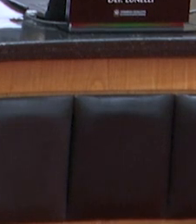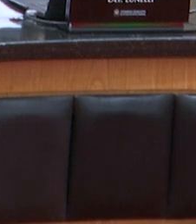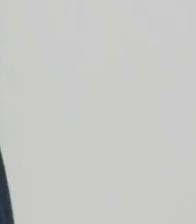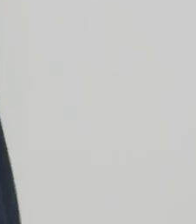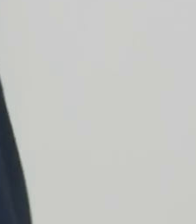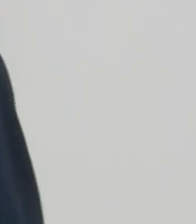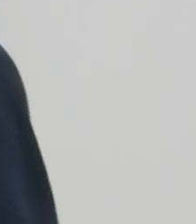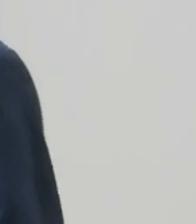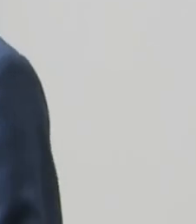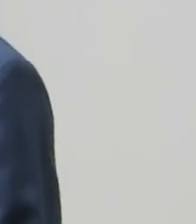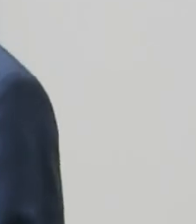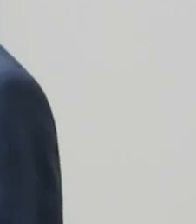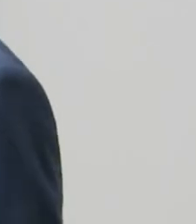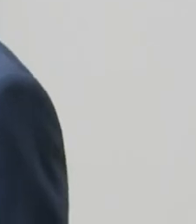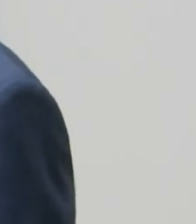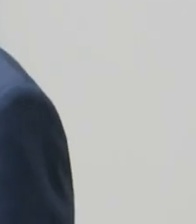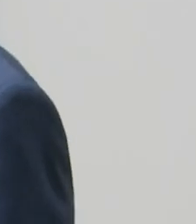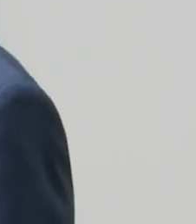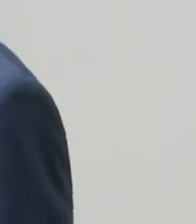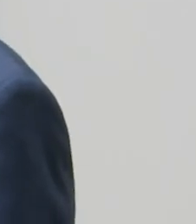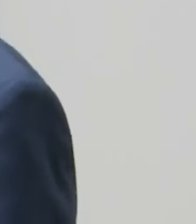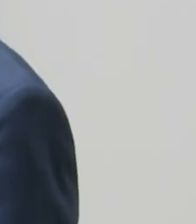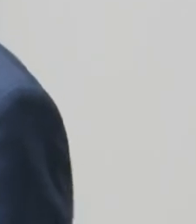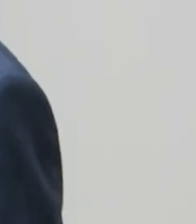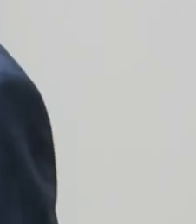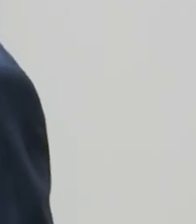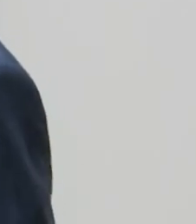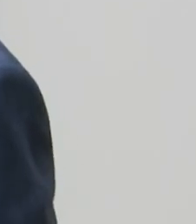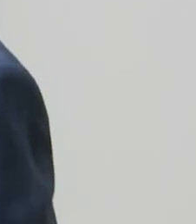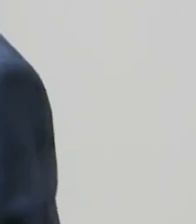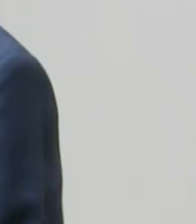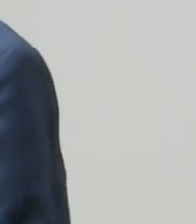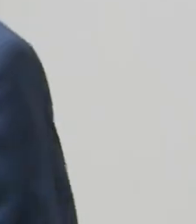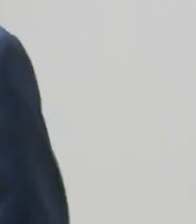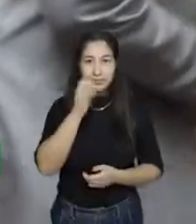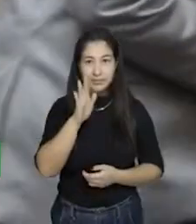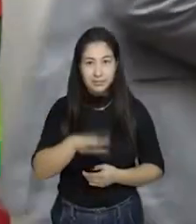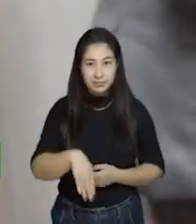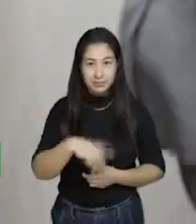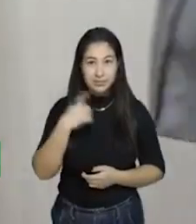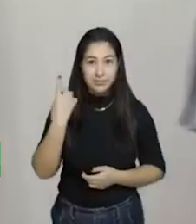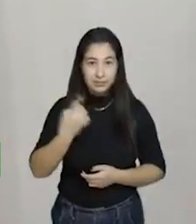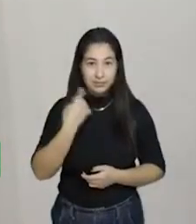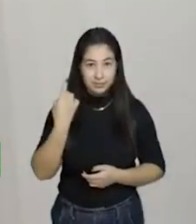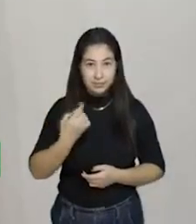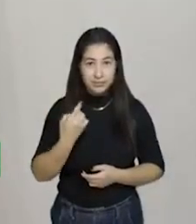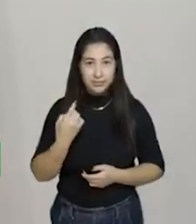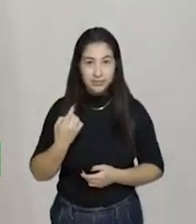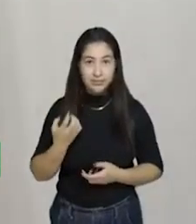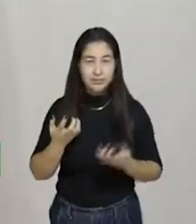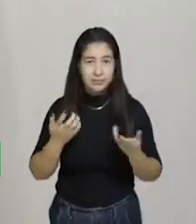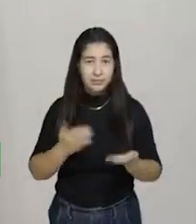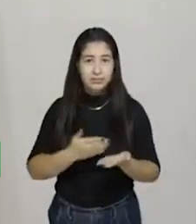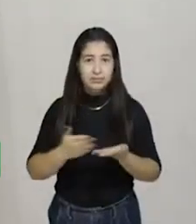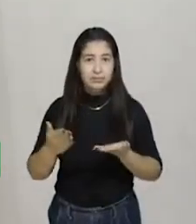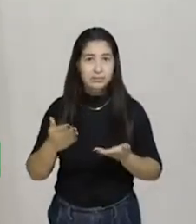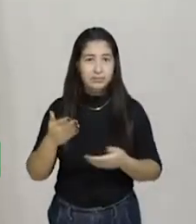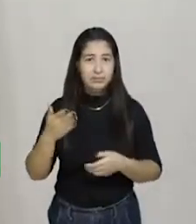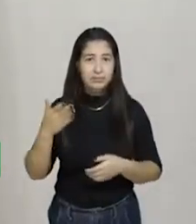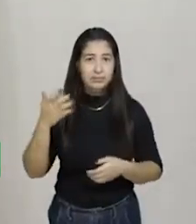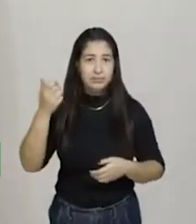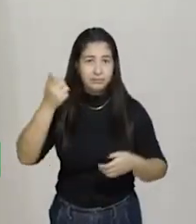autoria do Governo do Estado que a guarda Sansão para virar lei em Santa Catarina poderia começar minha fala hoje falando